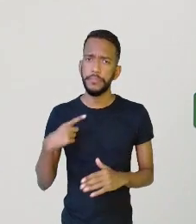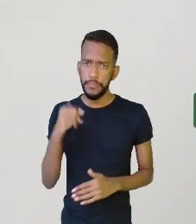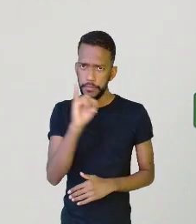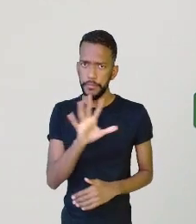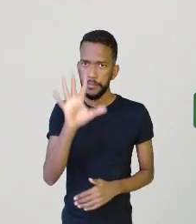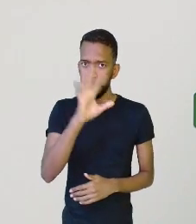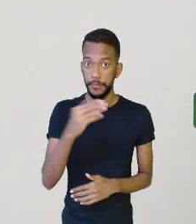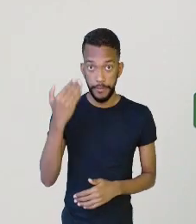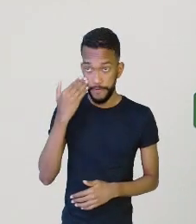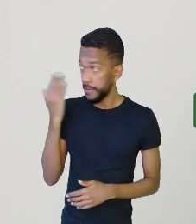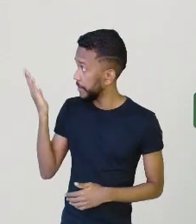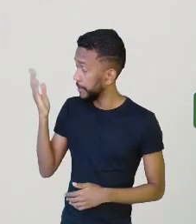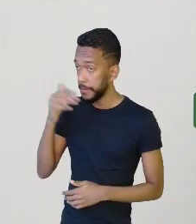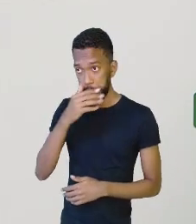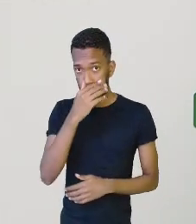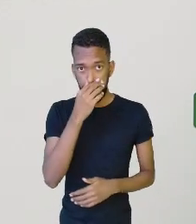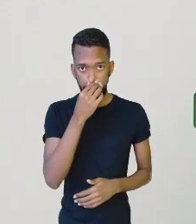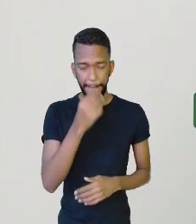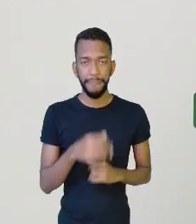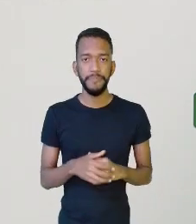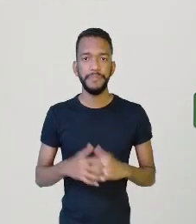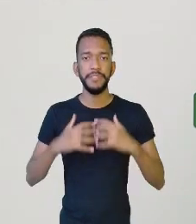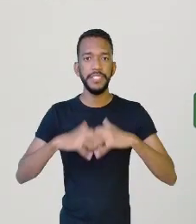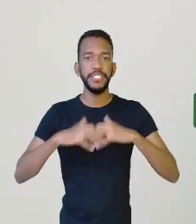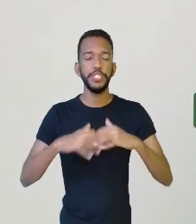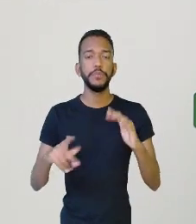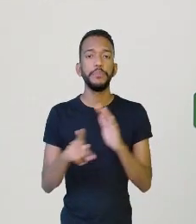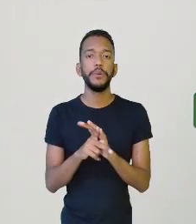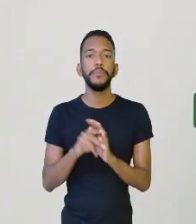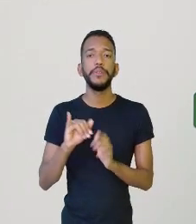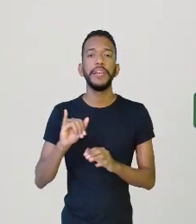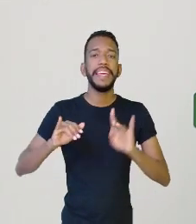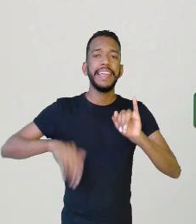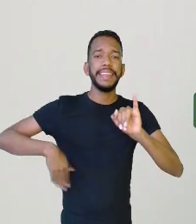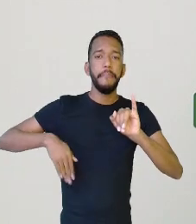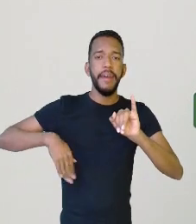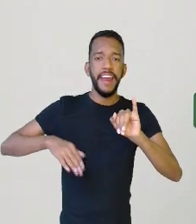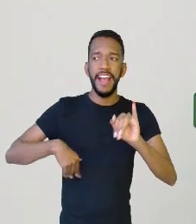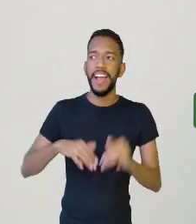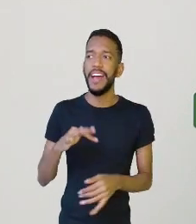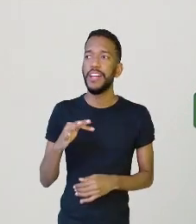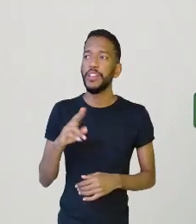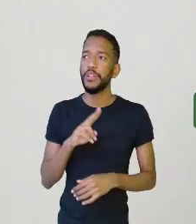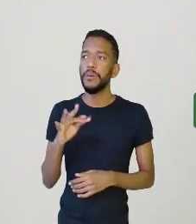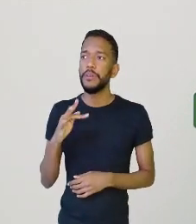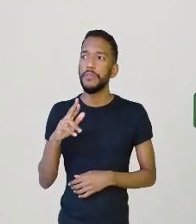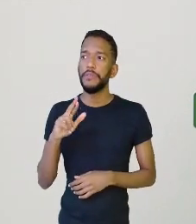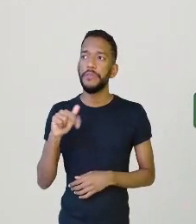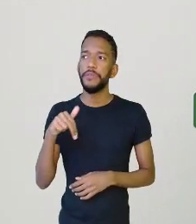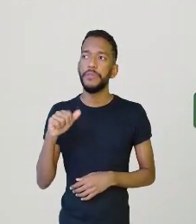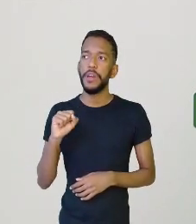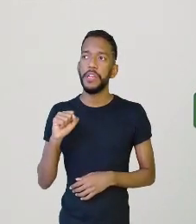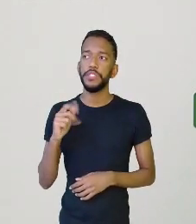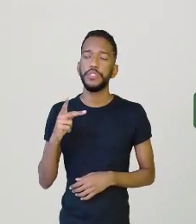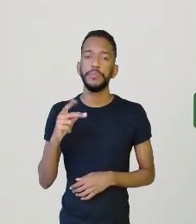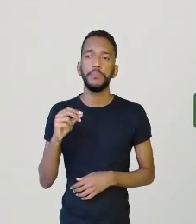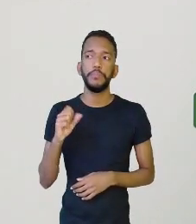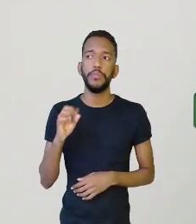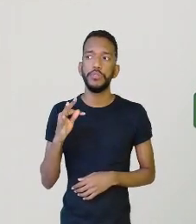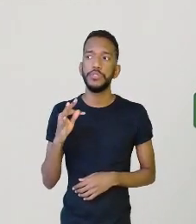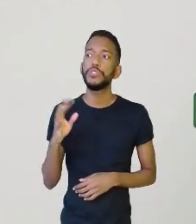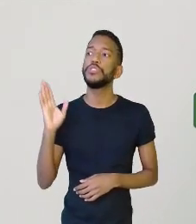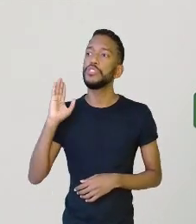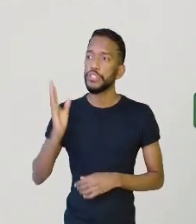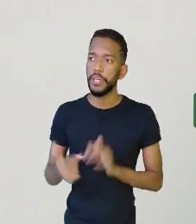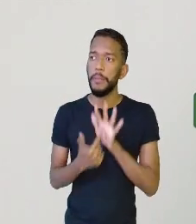para a gente aqui, o engenho de Itamaracá, de Franz Post, e essa imagem, ela retrata como